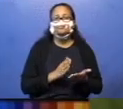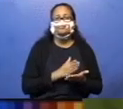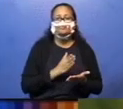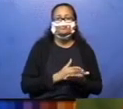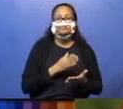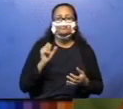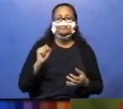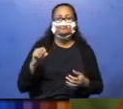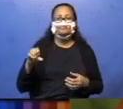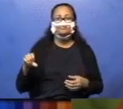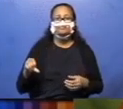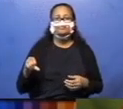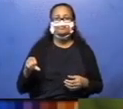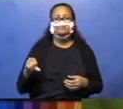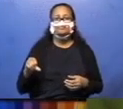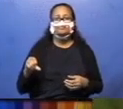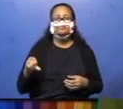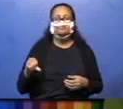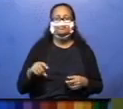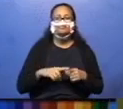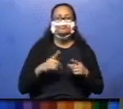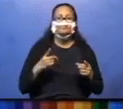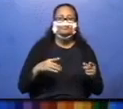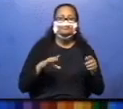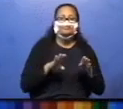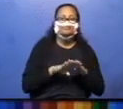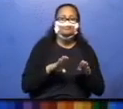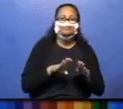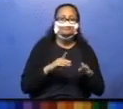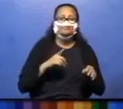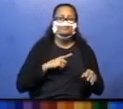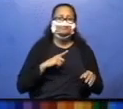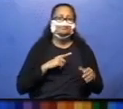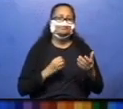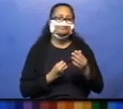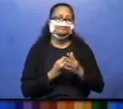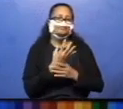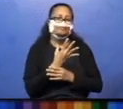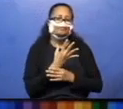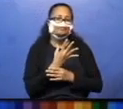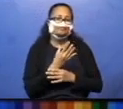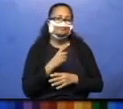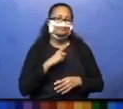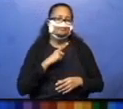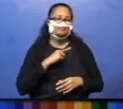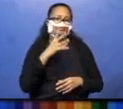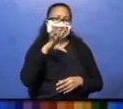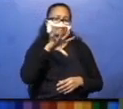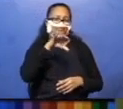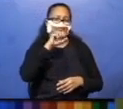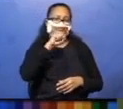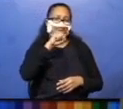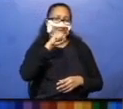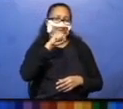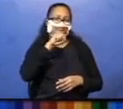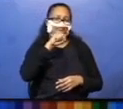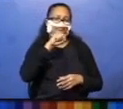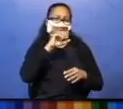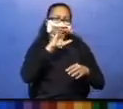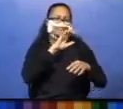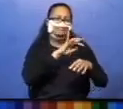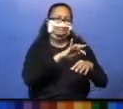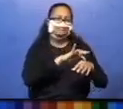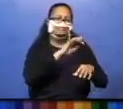Página 89. Mas também existem plantas que emitem cheiro quando são